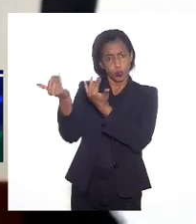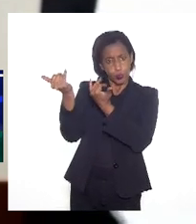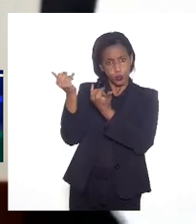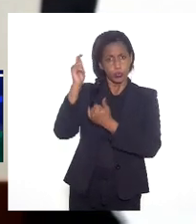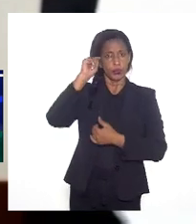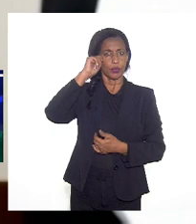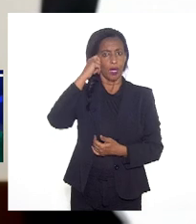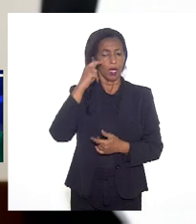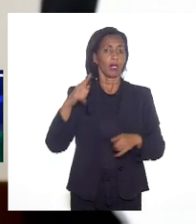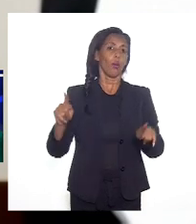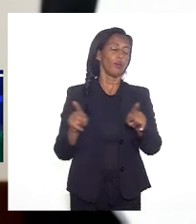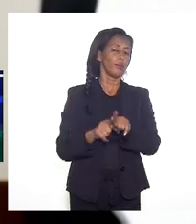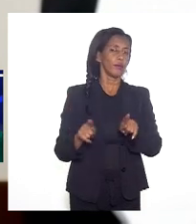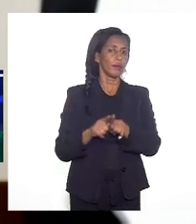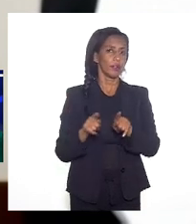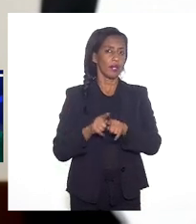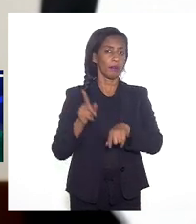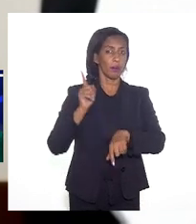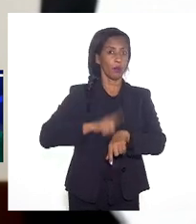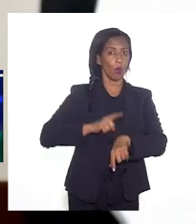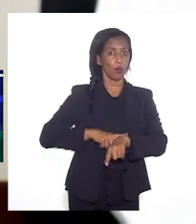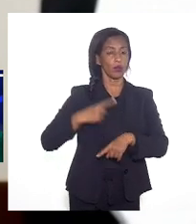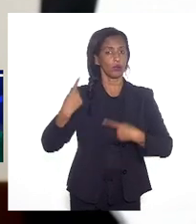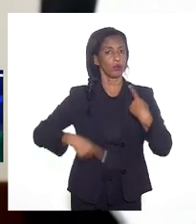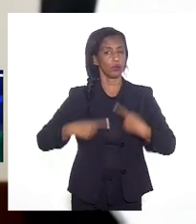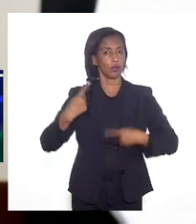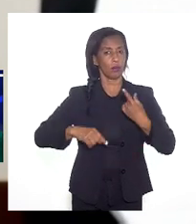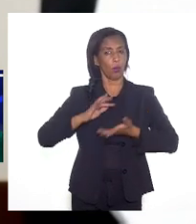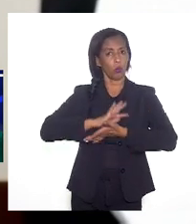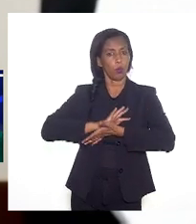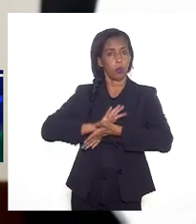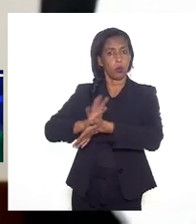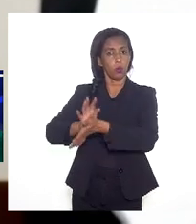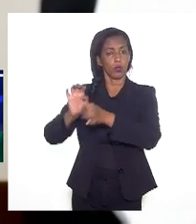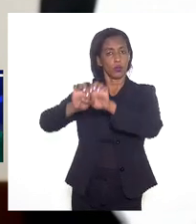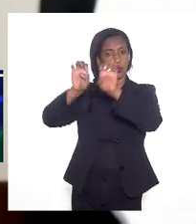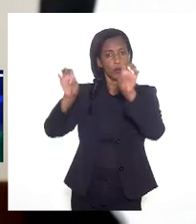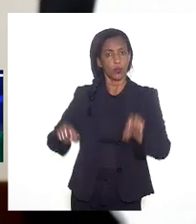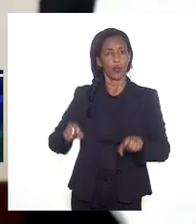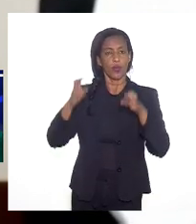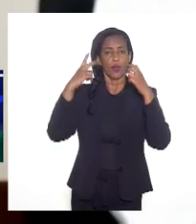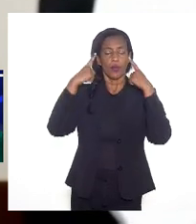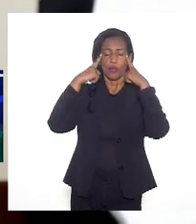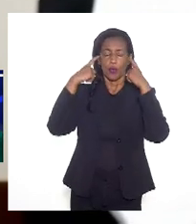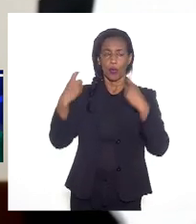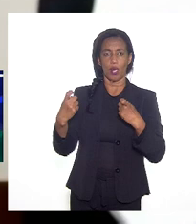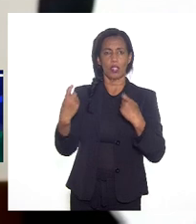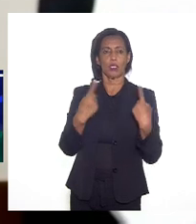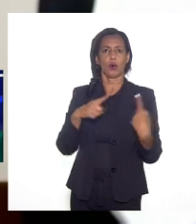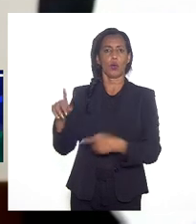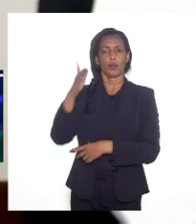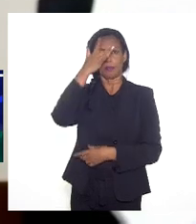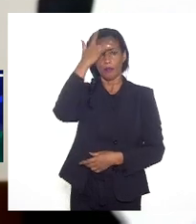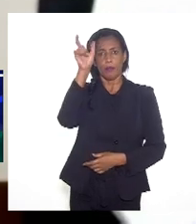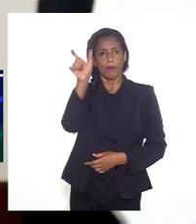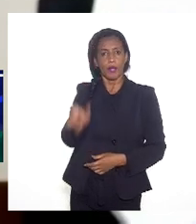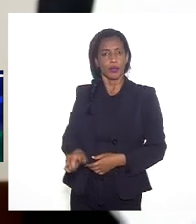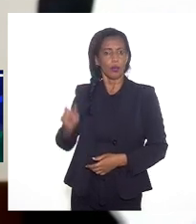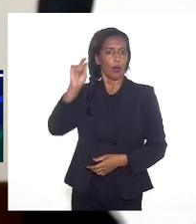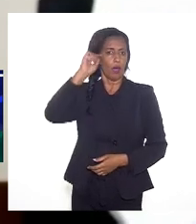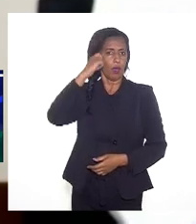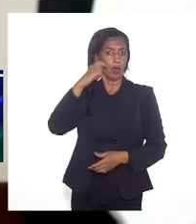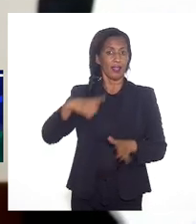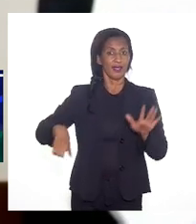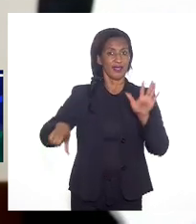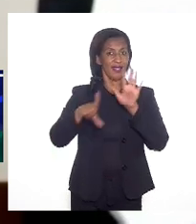bem como o fomento do debate público sobre o racismo estrutural, violências dos direitos da população negra. Artigo 4º. Esta lei entra